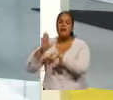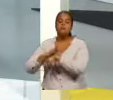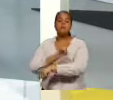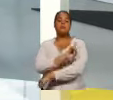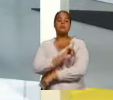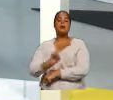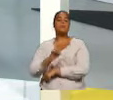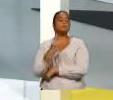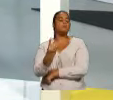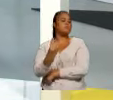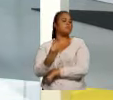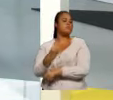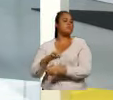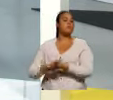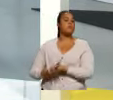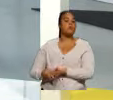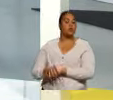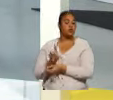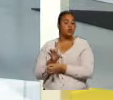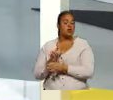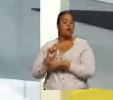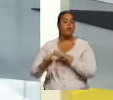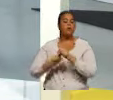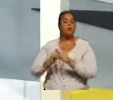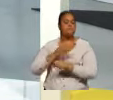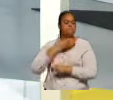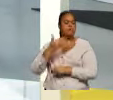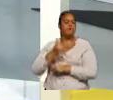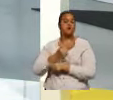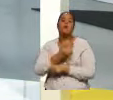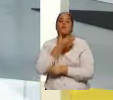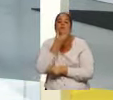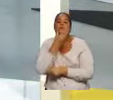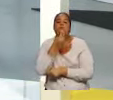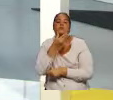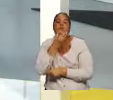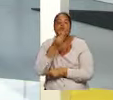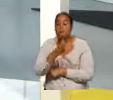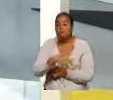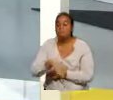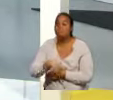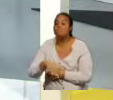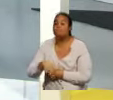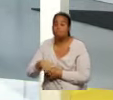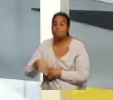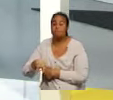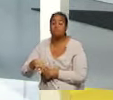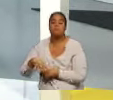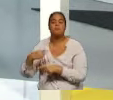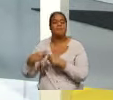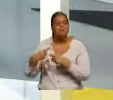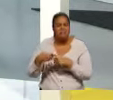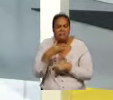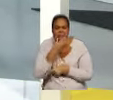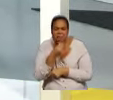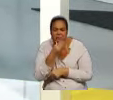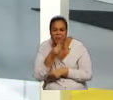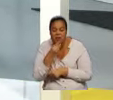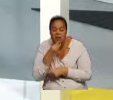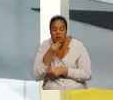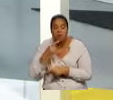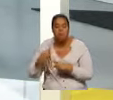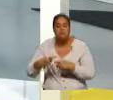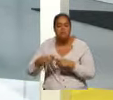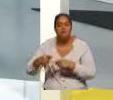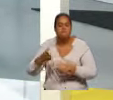esse filho fosse do sexo masculino para fazer com que a descendência daquela família fosse ampliada